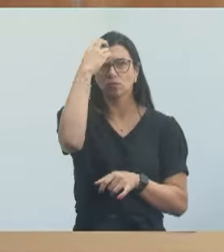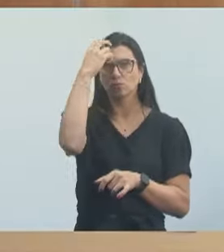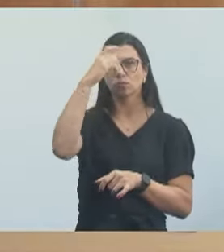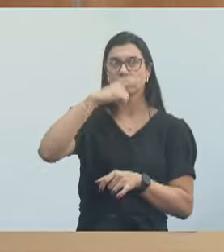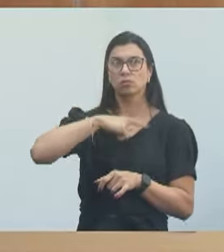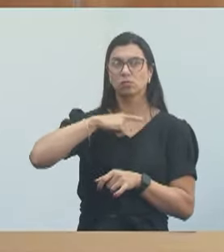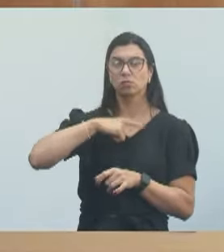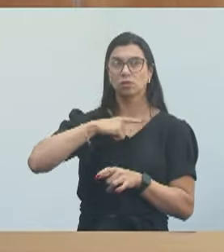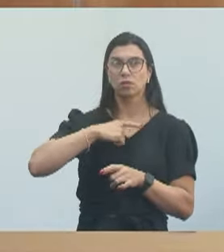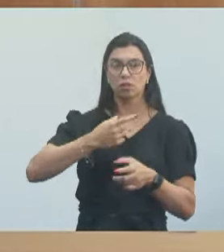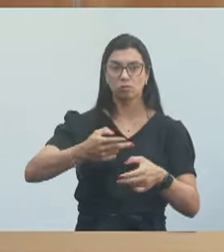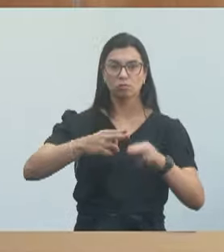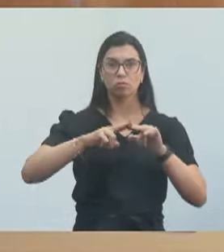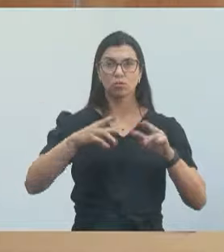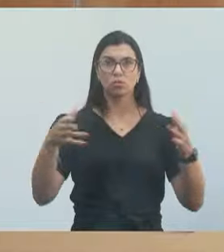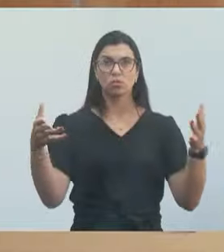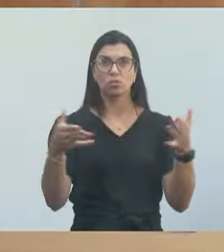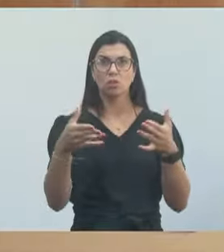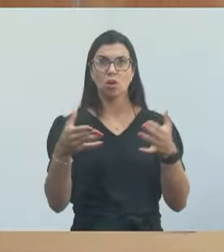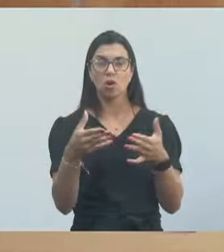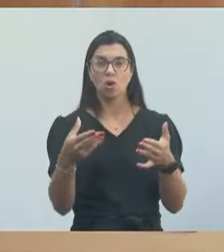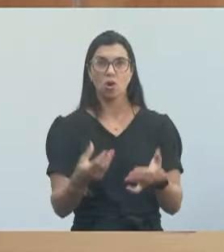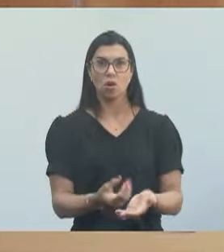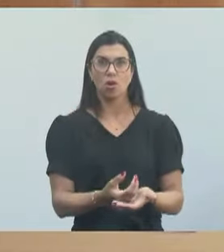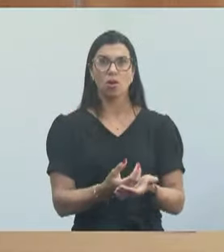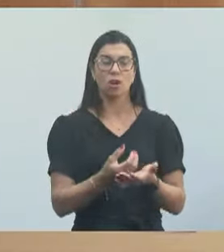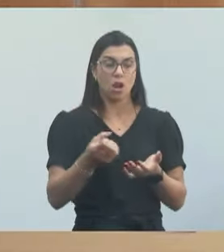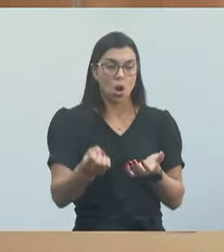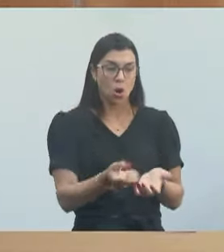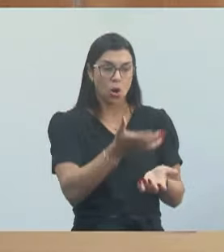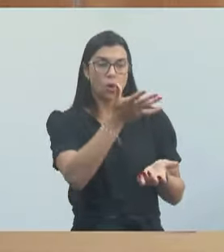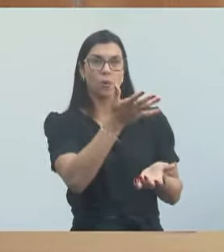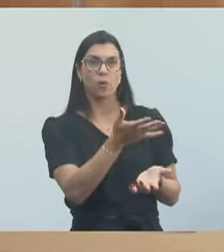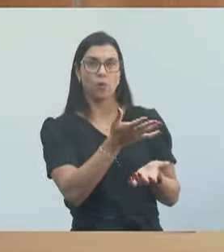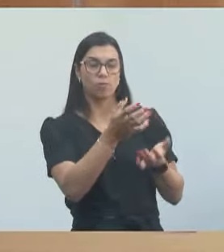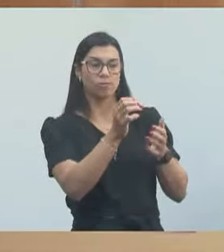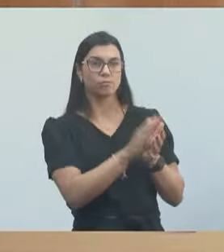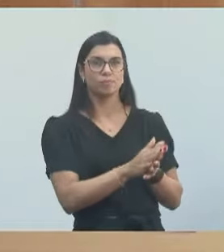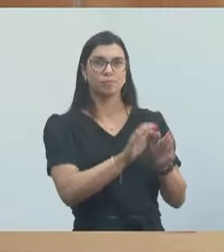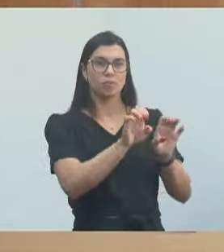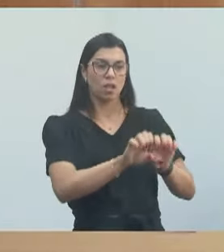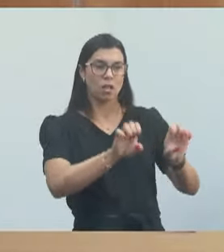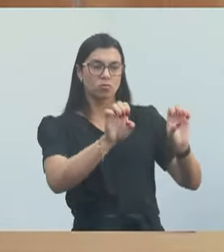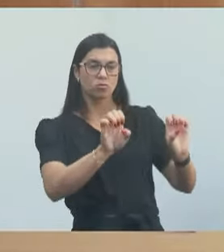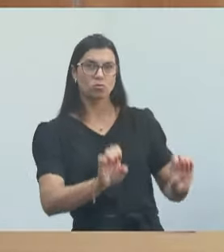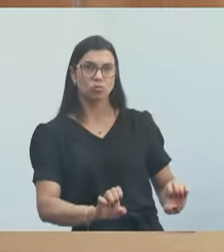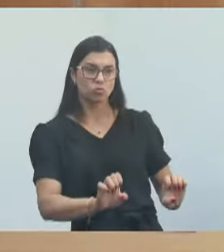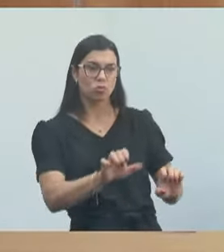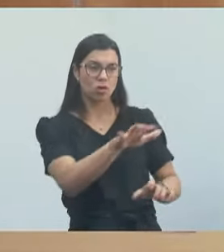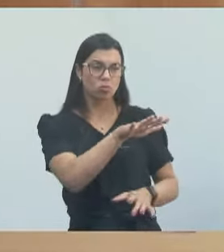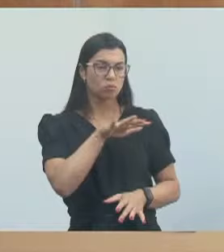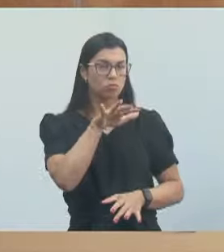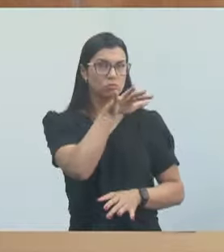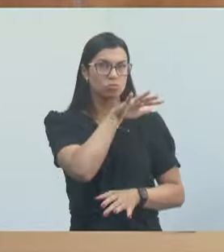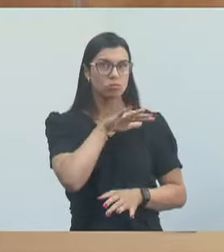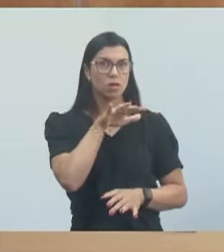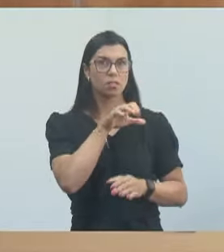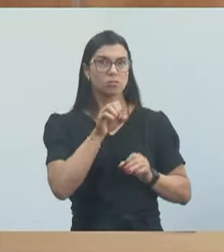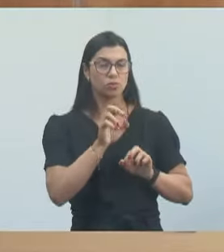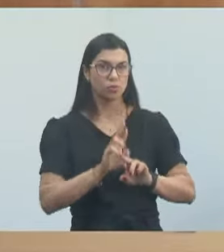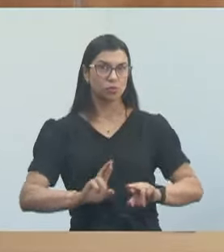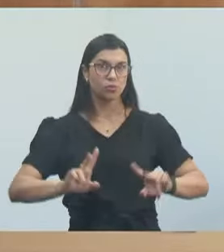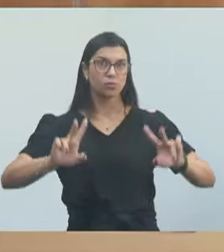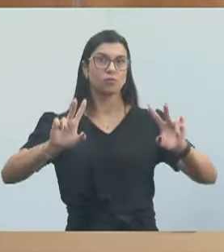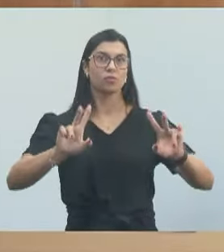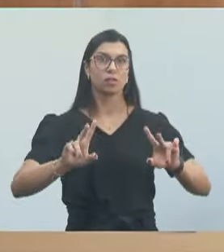para o presente, que é o quê? A estrutura física para quem for visitar o centro da cidade e ter um patrimônio